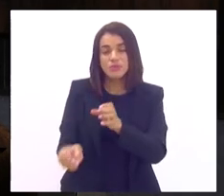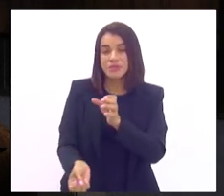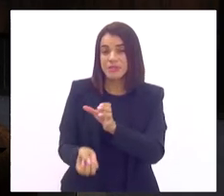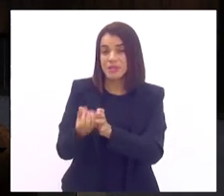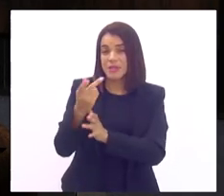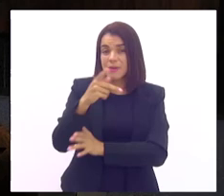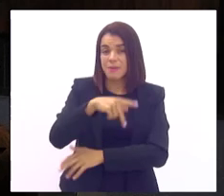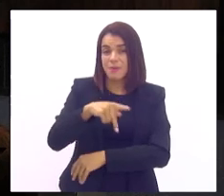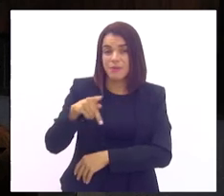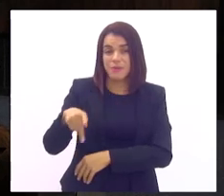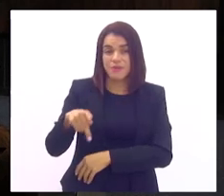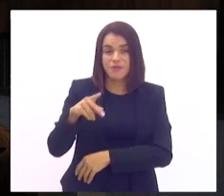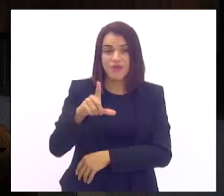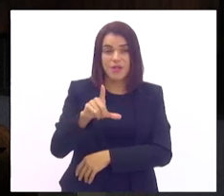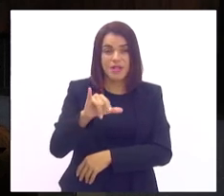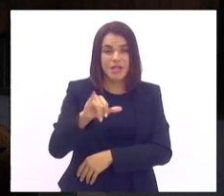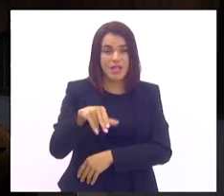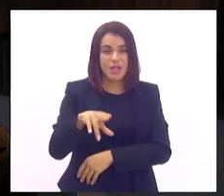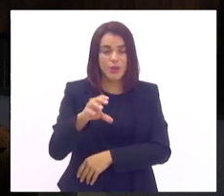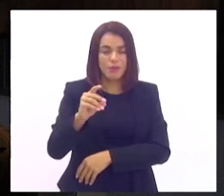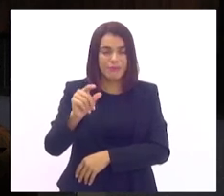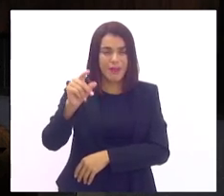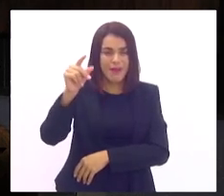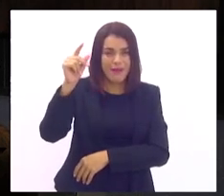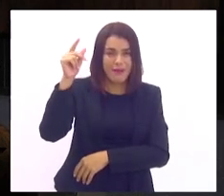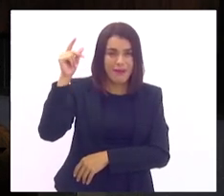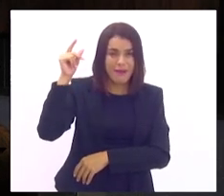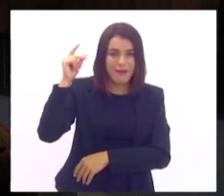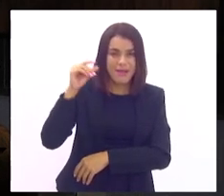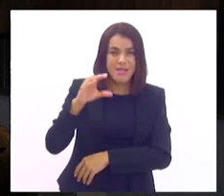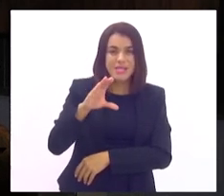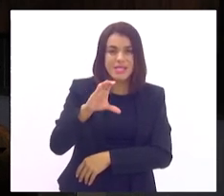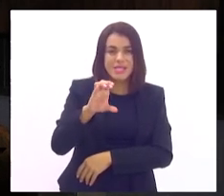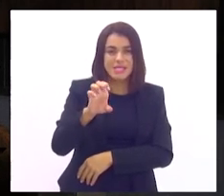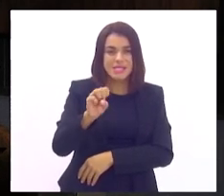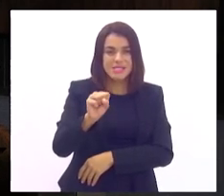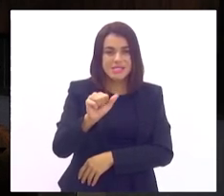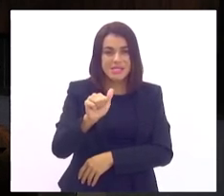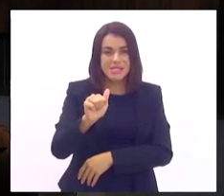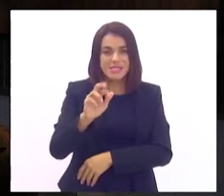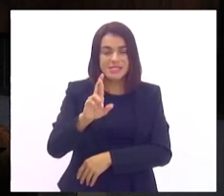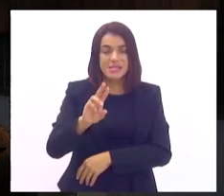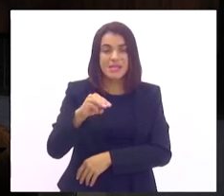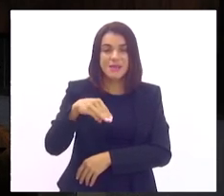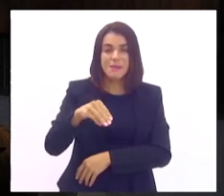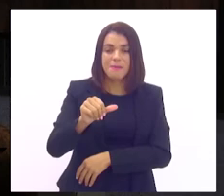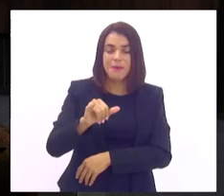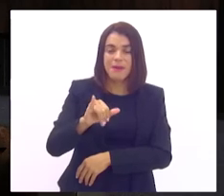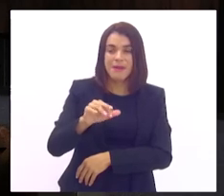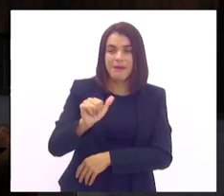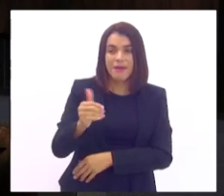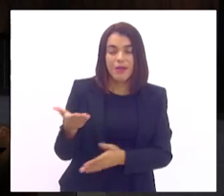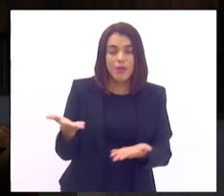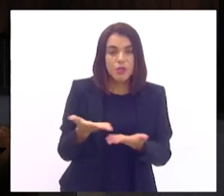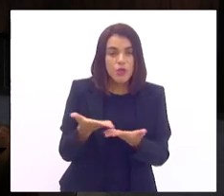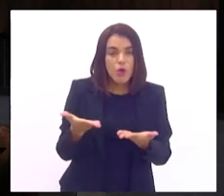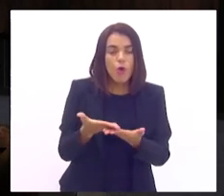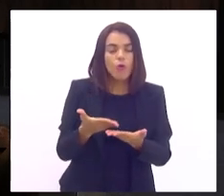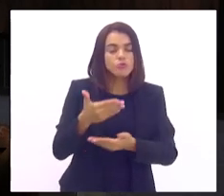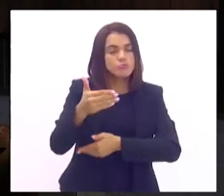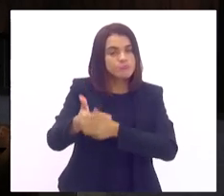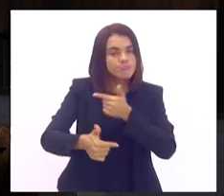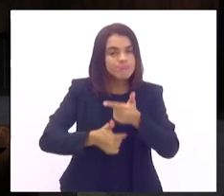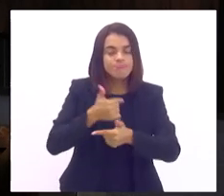professor Lino, lá com César Maia, lá no passado, que eu tenho certeza absoluta que hoje também entrega um importante trabalho,